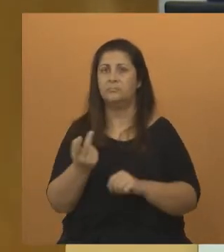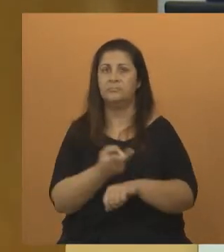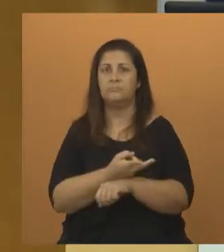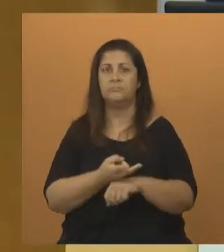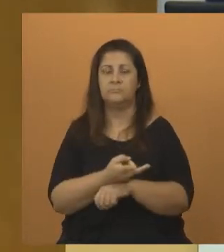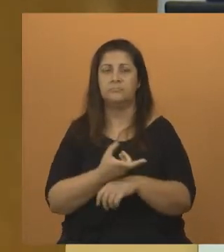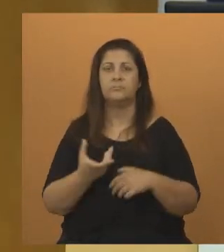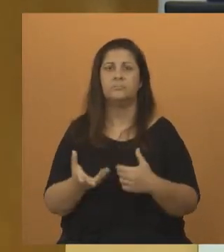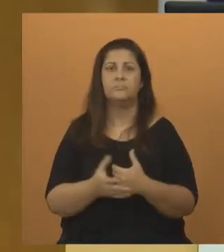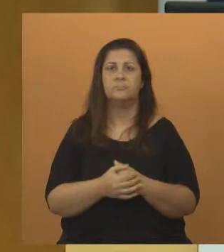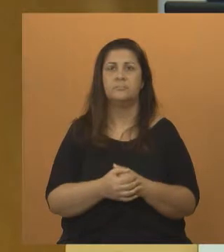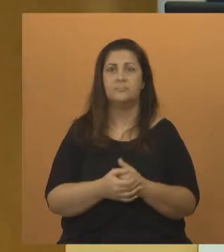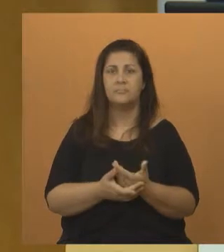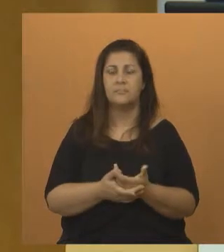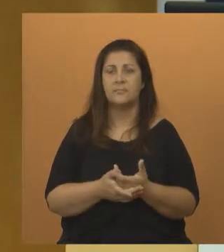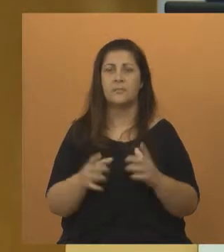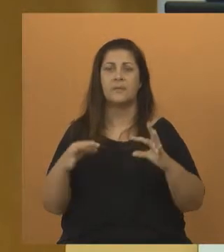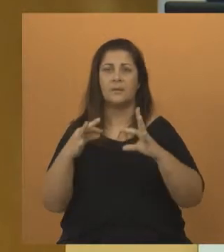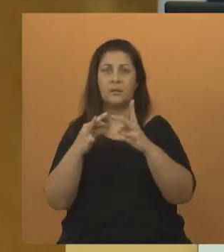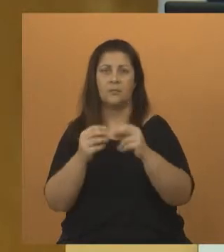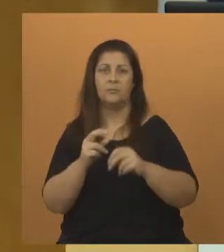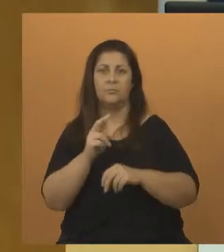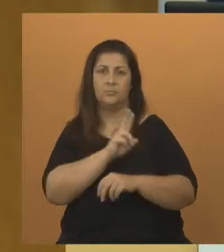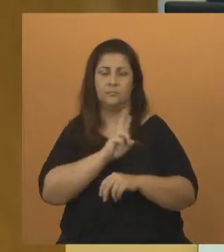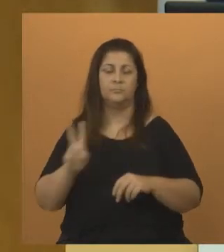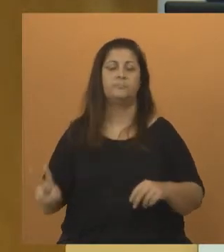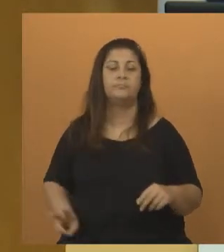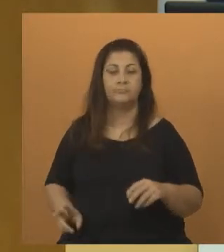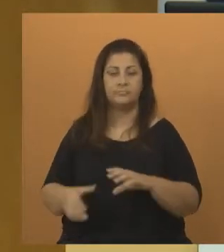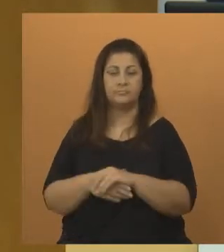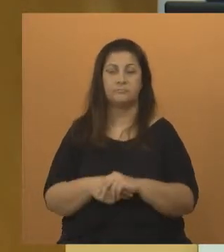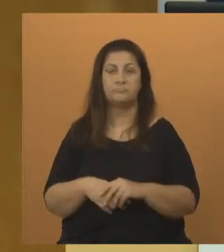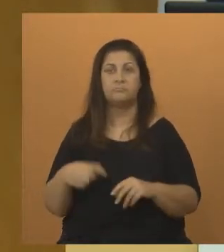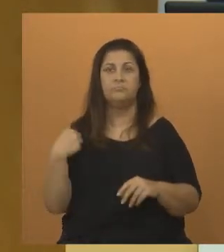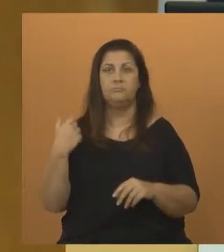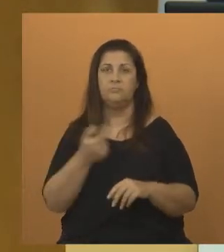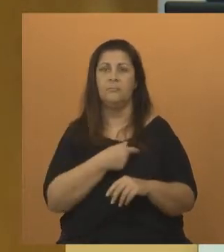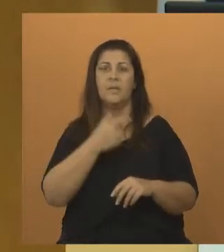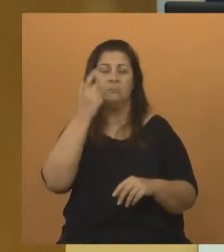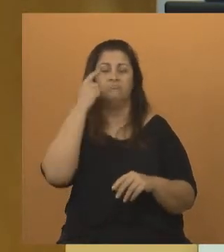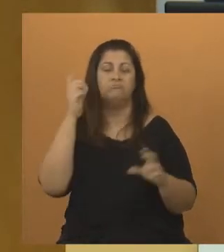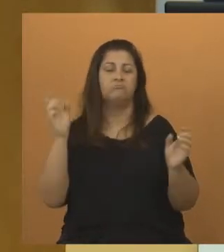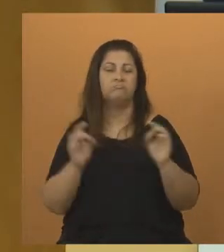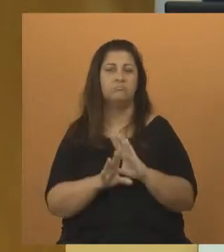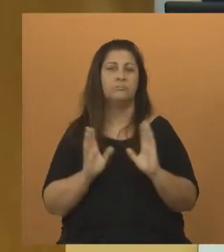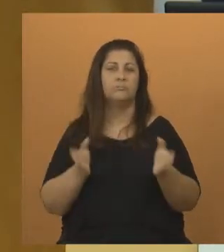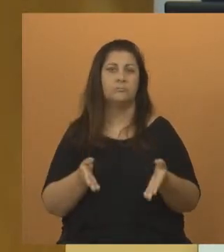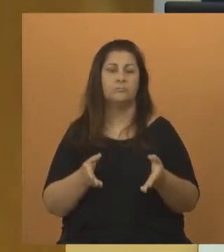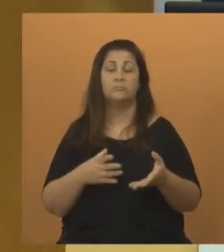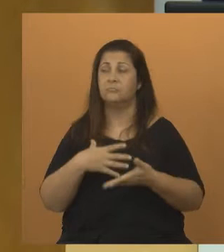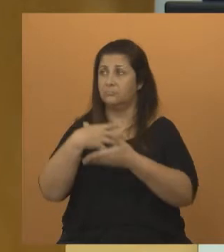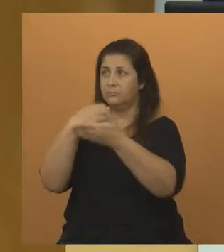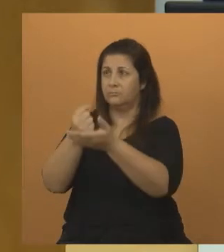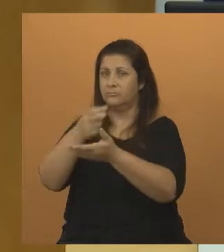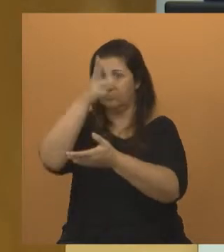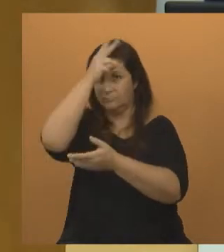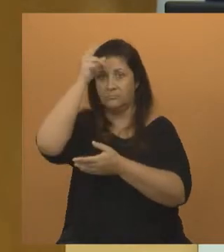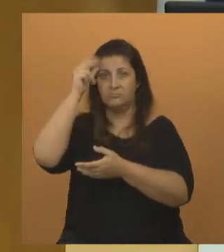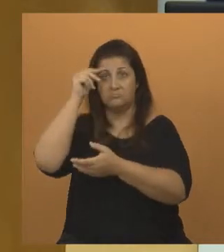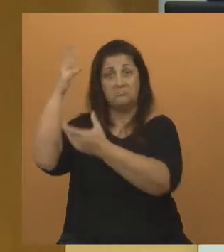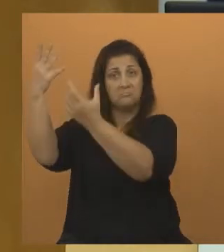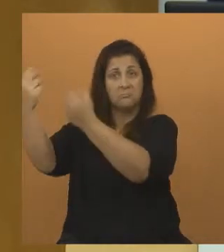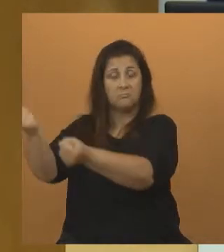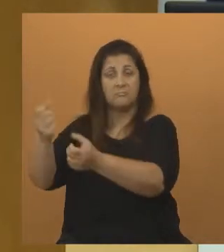uma conversa aqui entre todos os vereadores, né, Paulinho? E aí chegamos à conclusão hoje. Levamos até o prefeito a ideia, o prefeito aceitou,